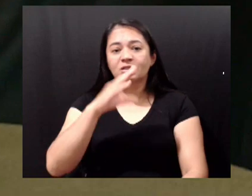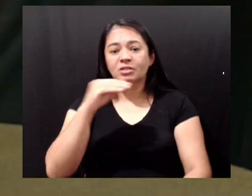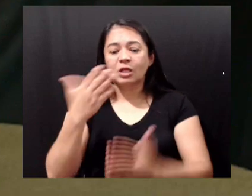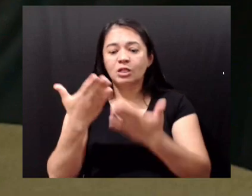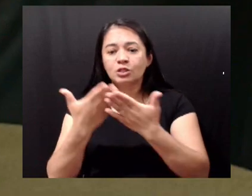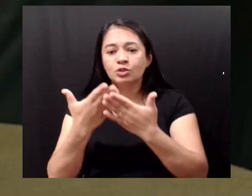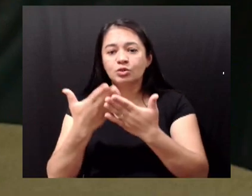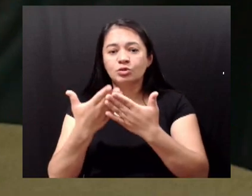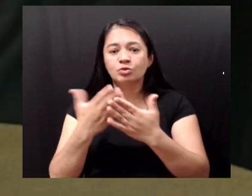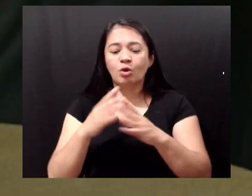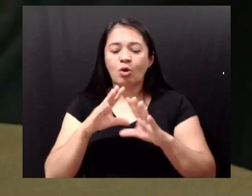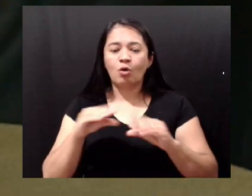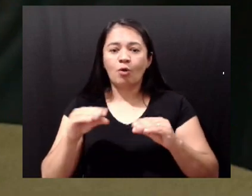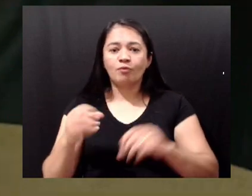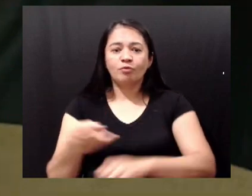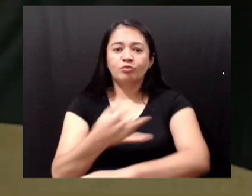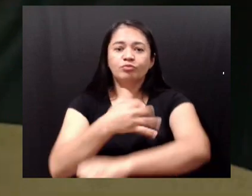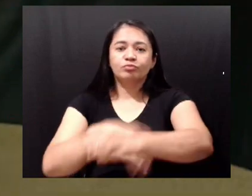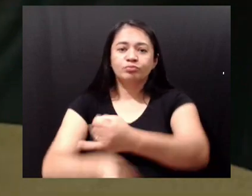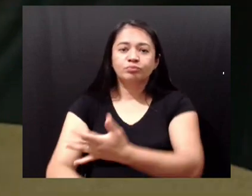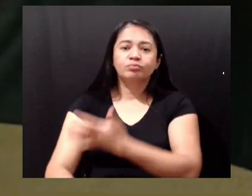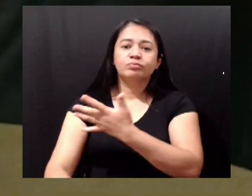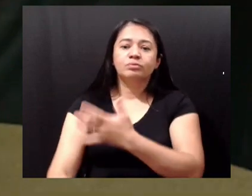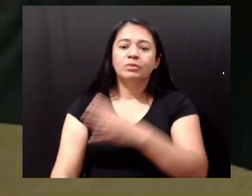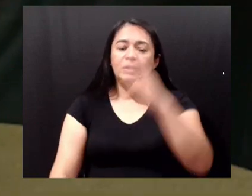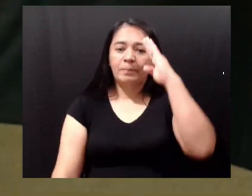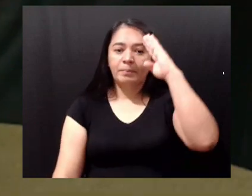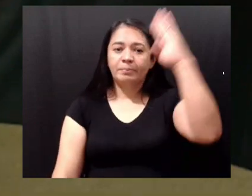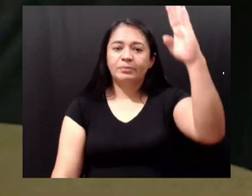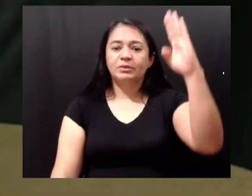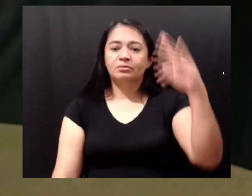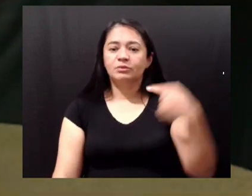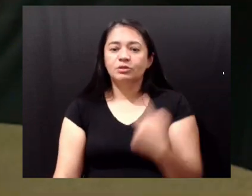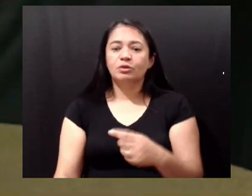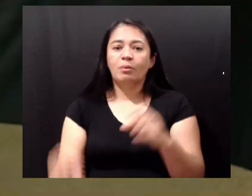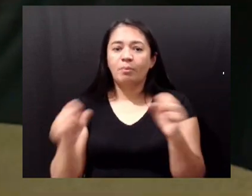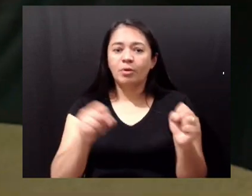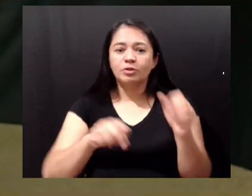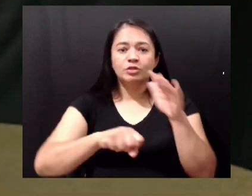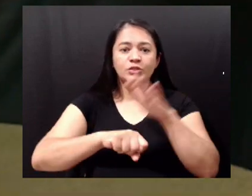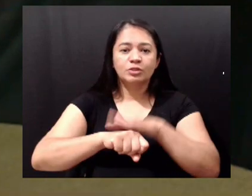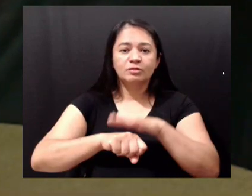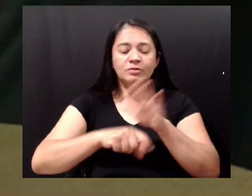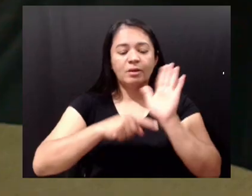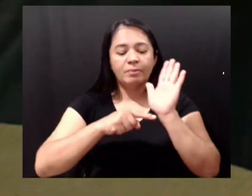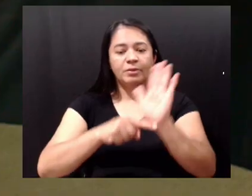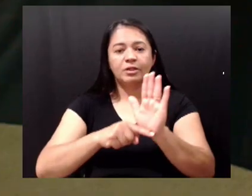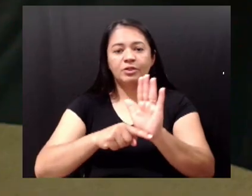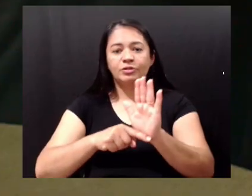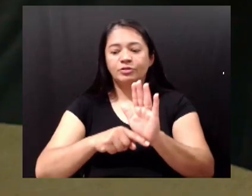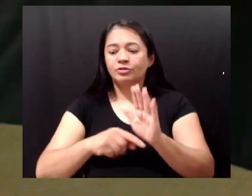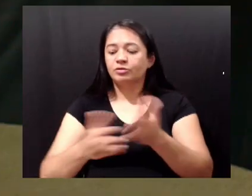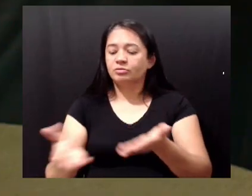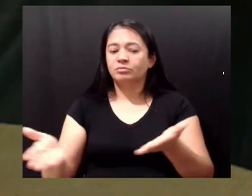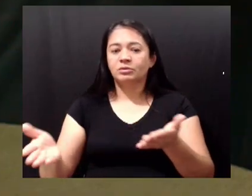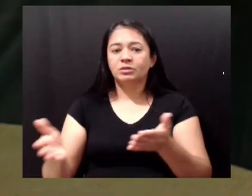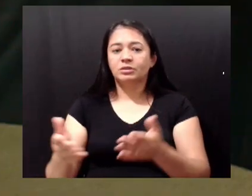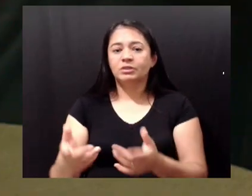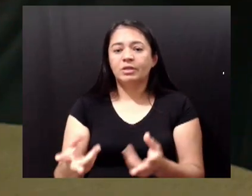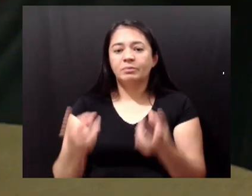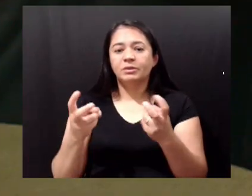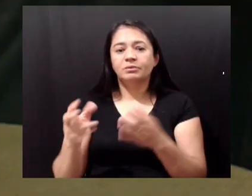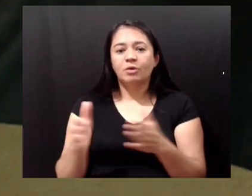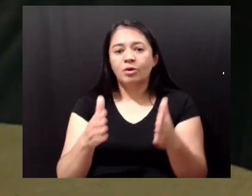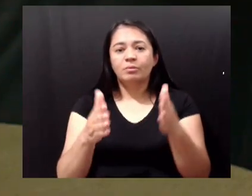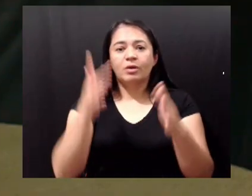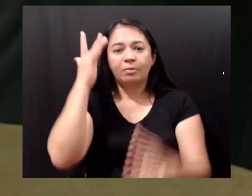bem-estar emocional e principalmente o que a gente pode fazer para ajudar essa turma a enxergar um caminho para o amanhã. No Estúdio Câmara,